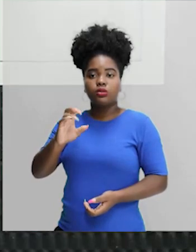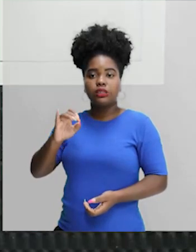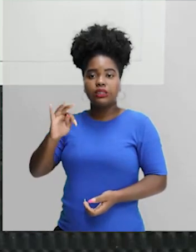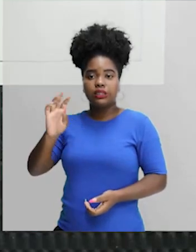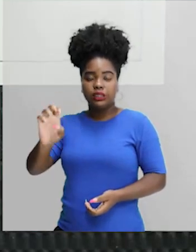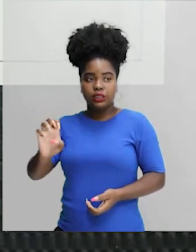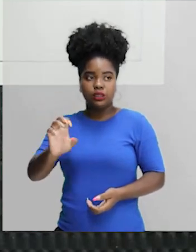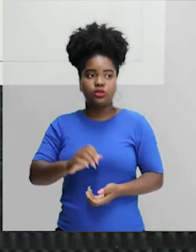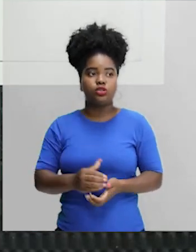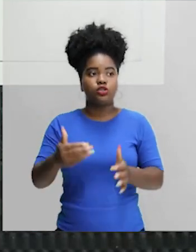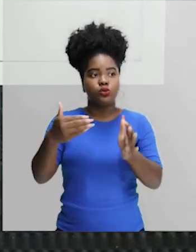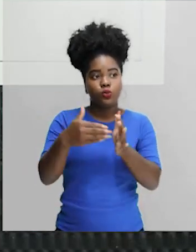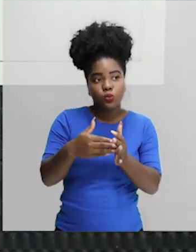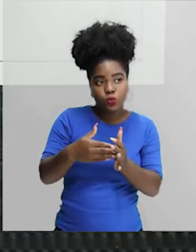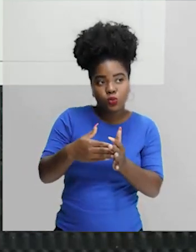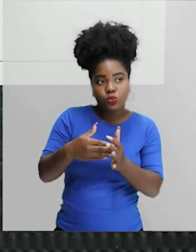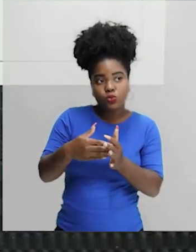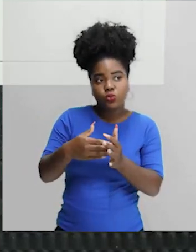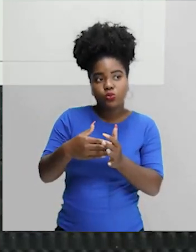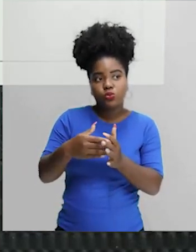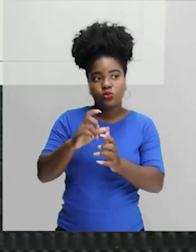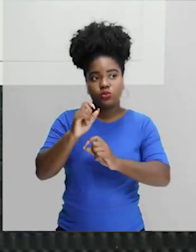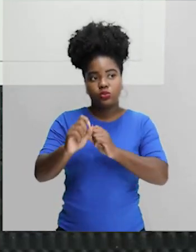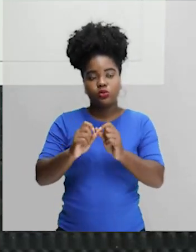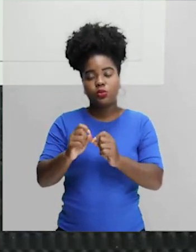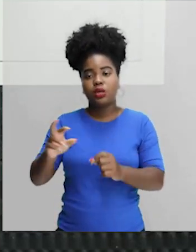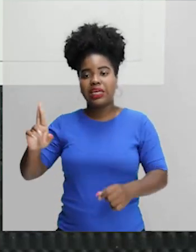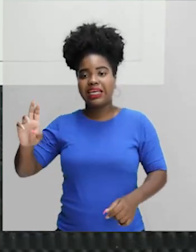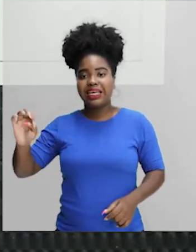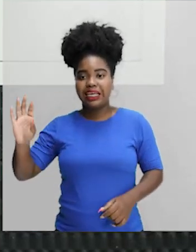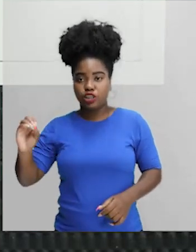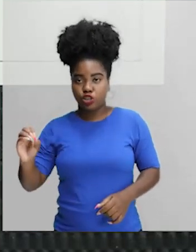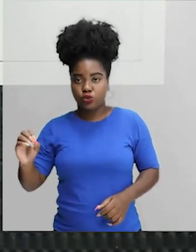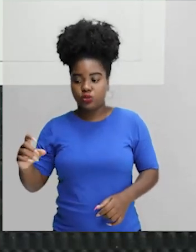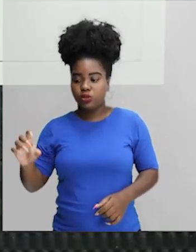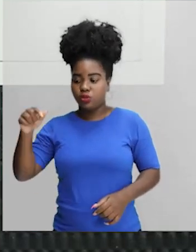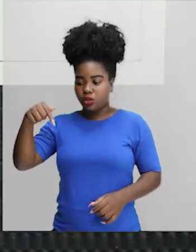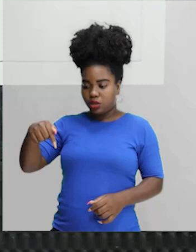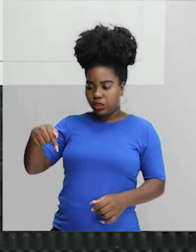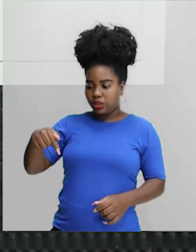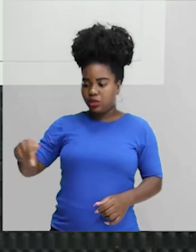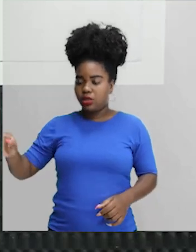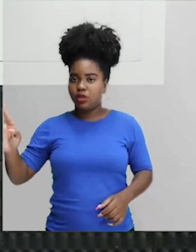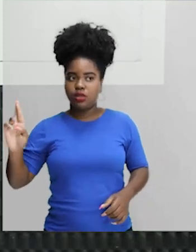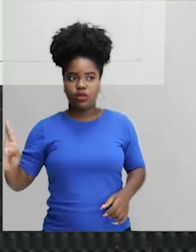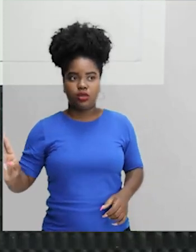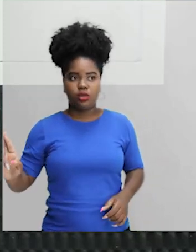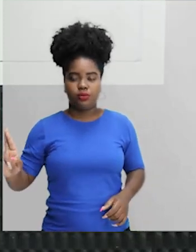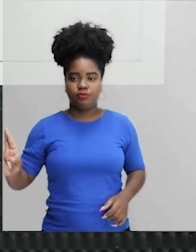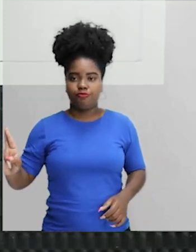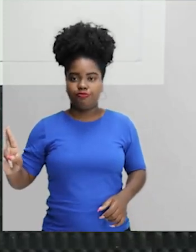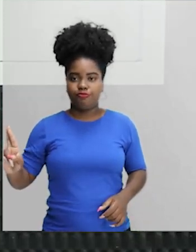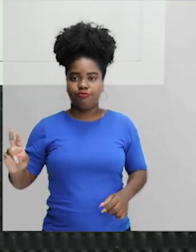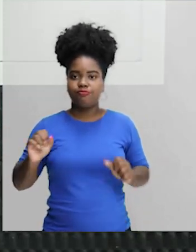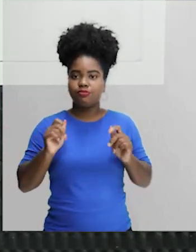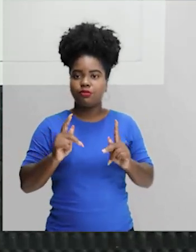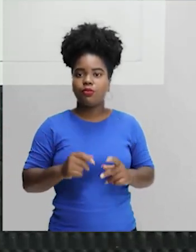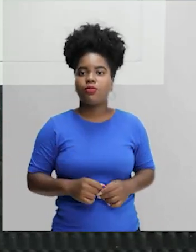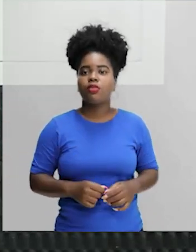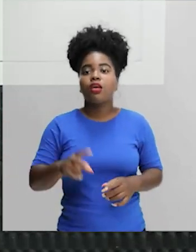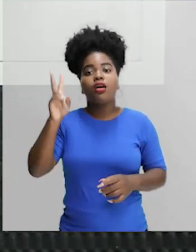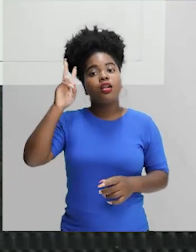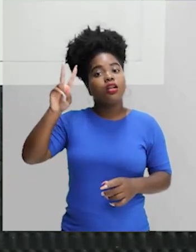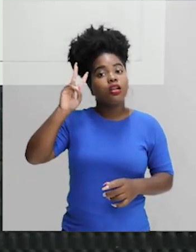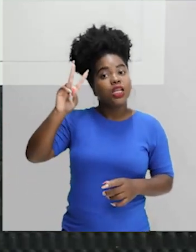E o último elemento aqui é o resto. Certo? Lembrando que se